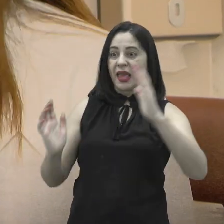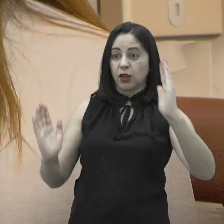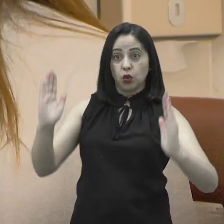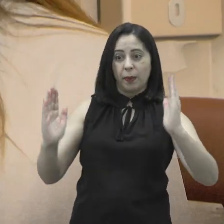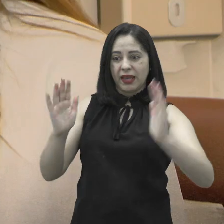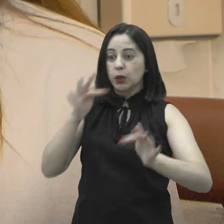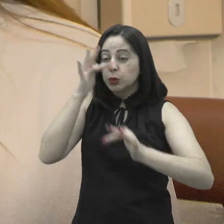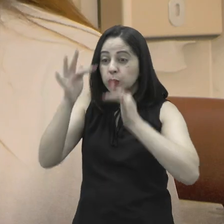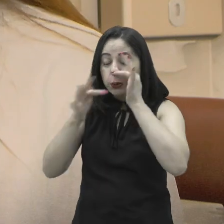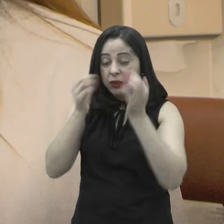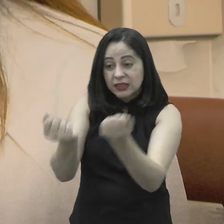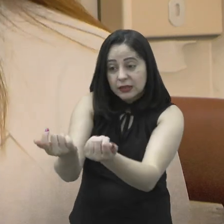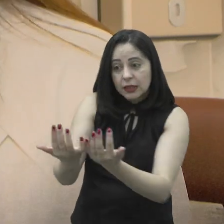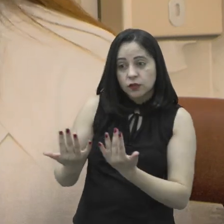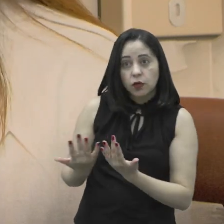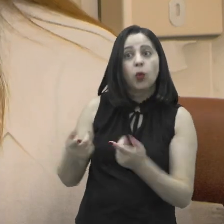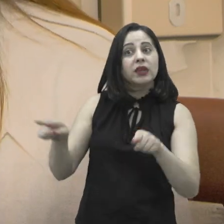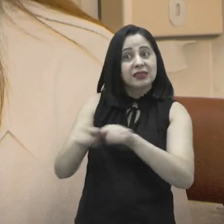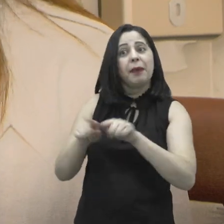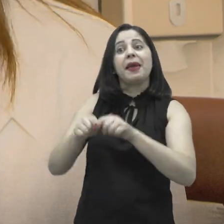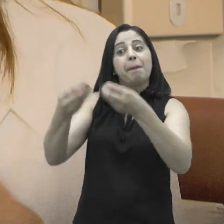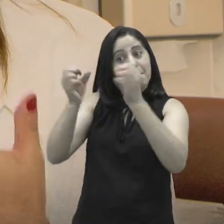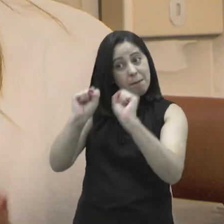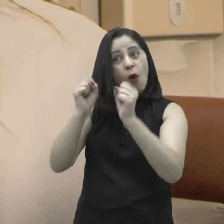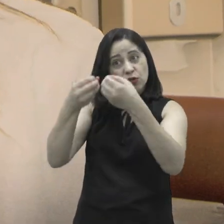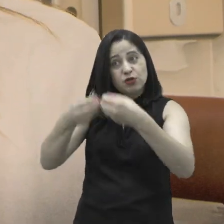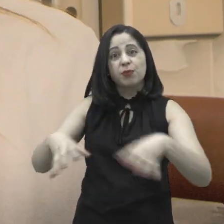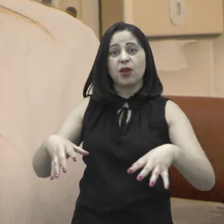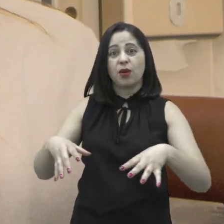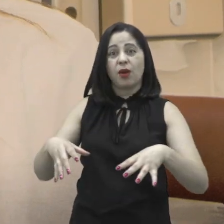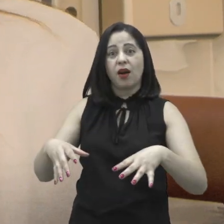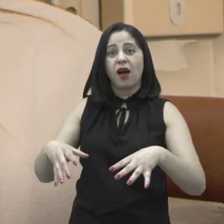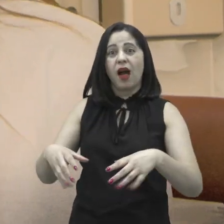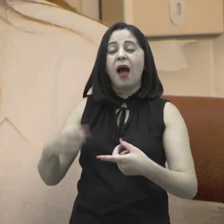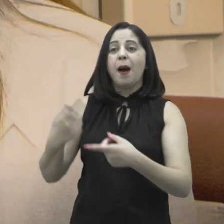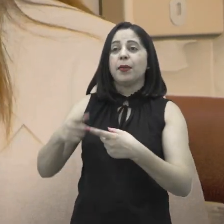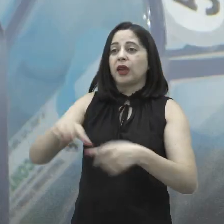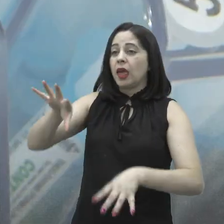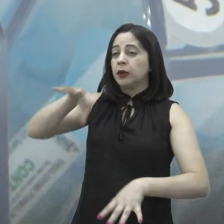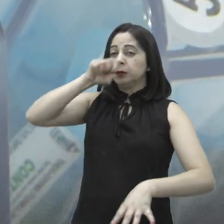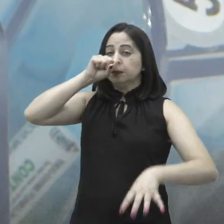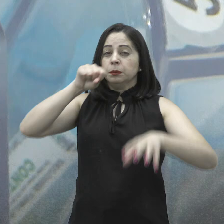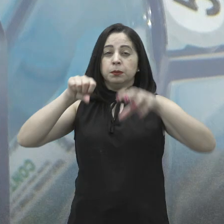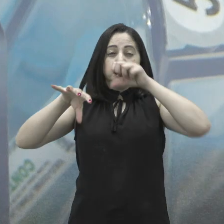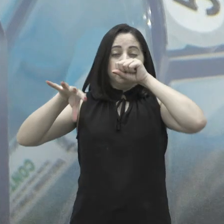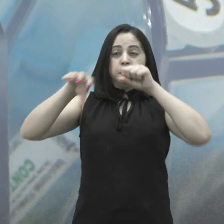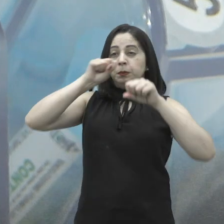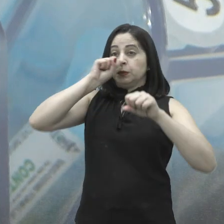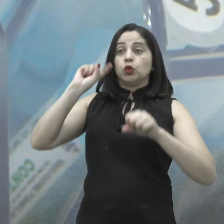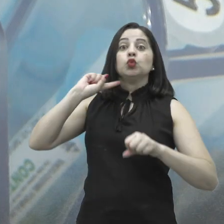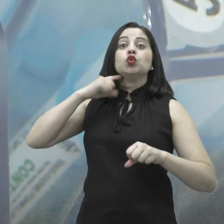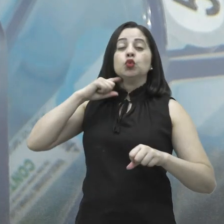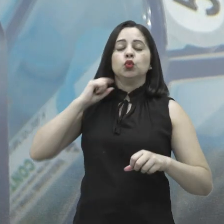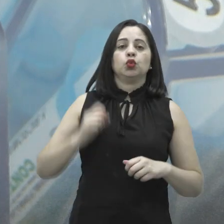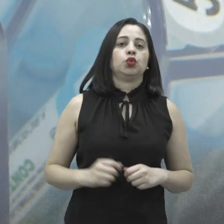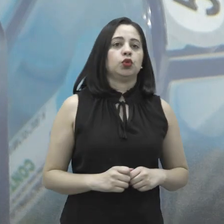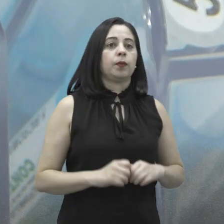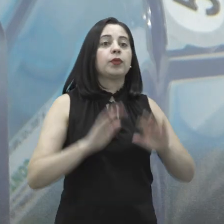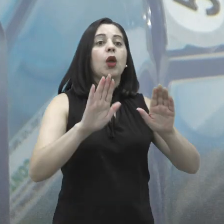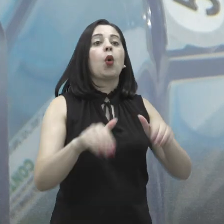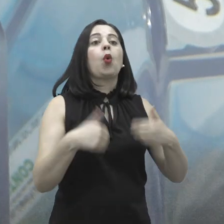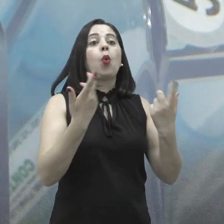às vezes no verão a gente tem prevalência também piora com as infecções respiratórias. E quais são os tratamentos